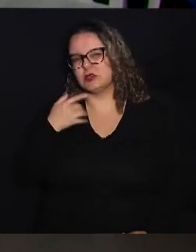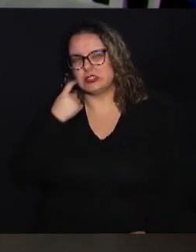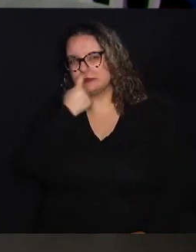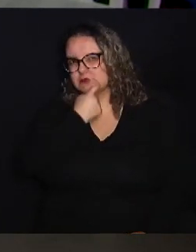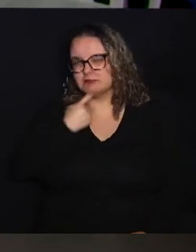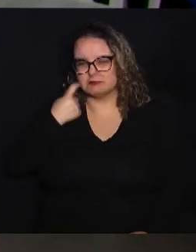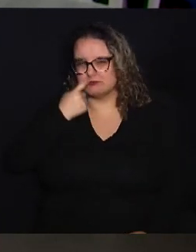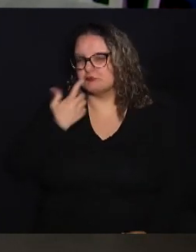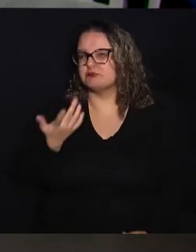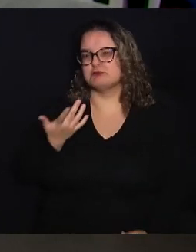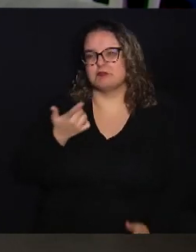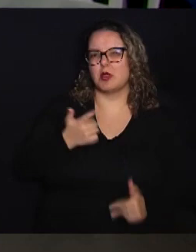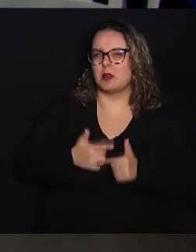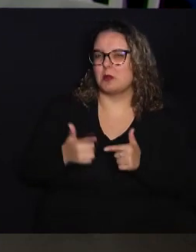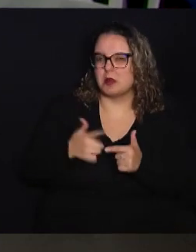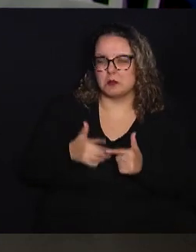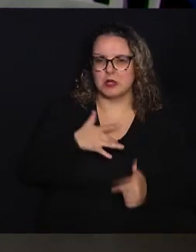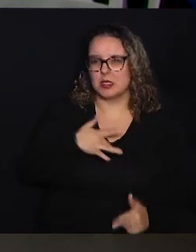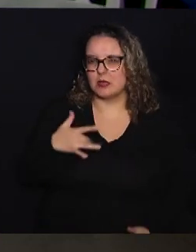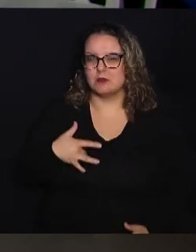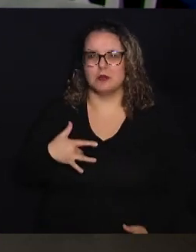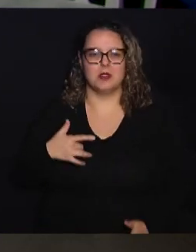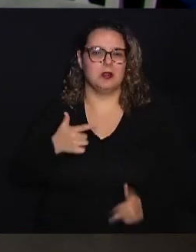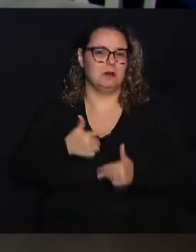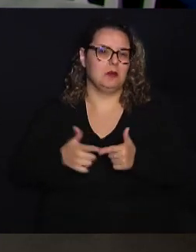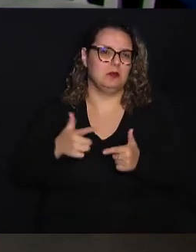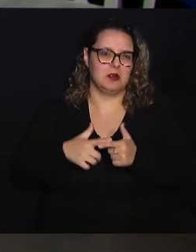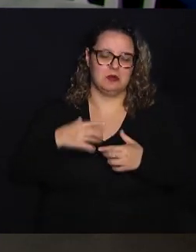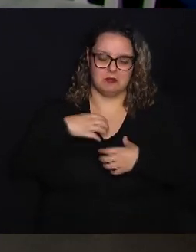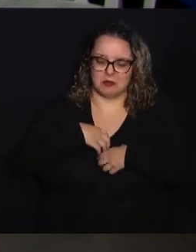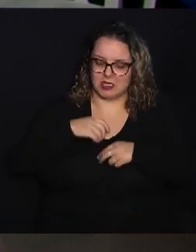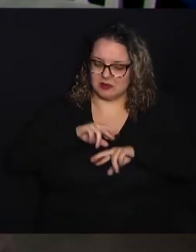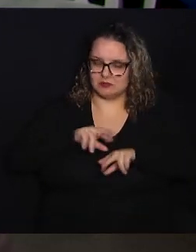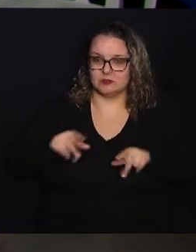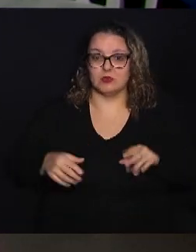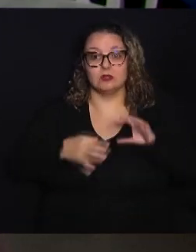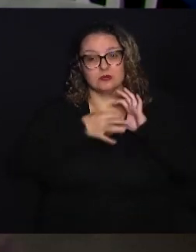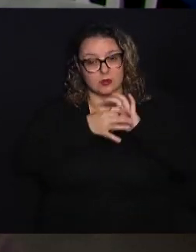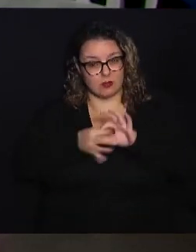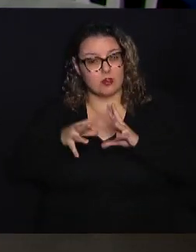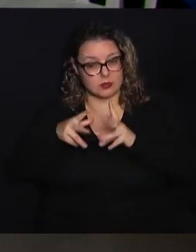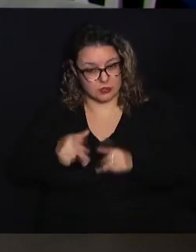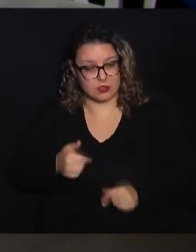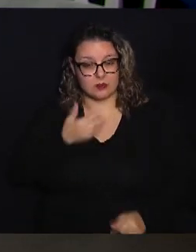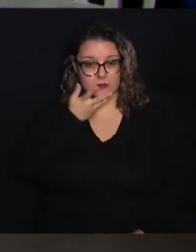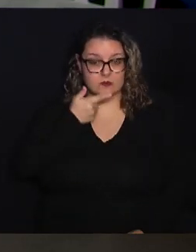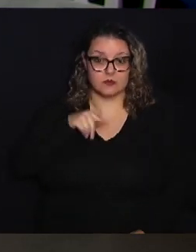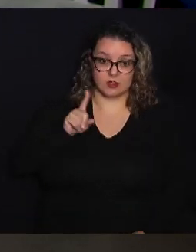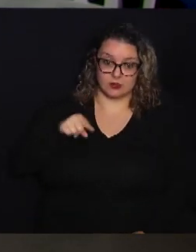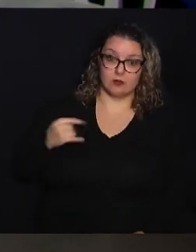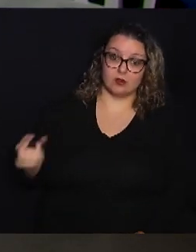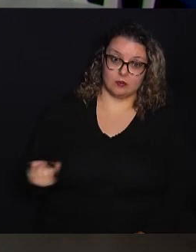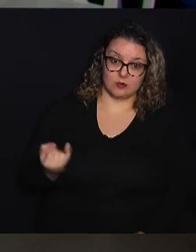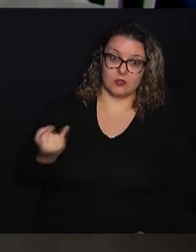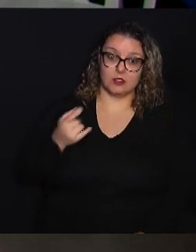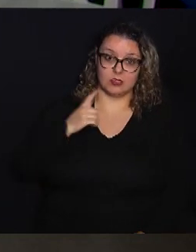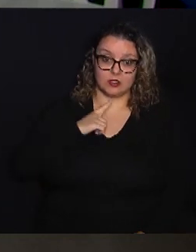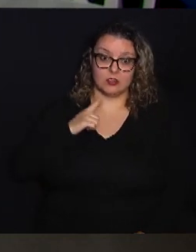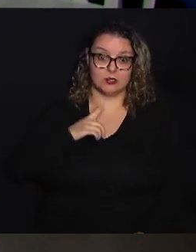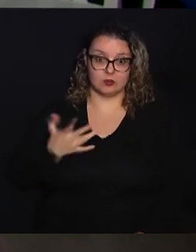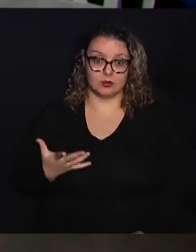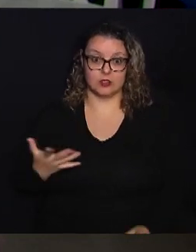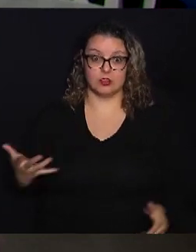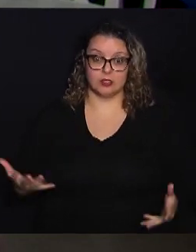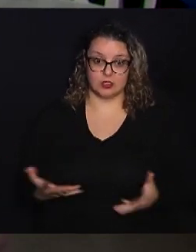saúde bucal problemas afetivos problemas eh eh no contexto geral da criança né então é fundamental que